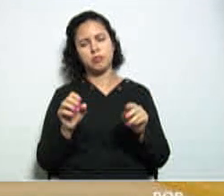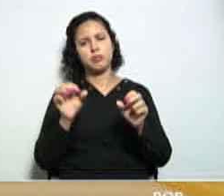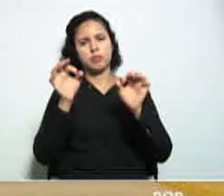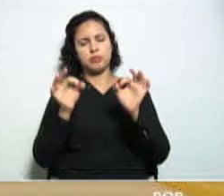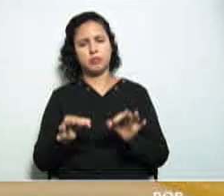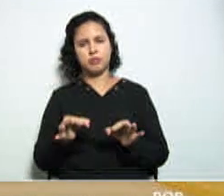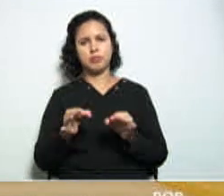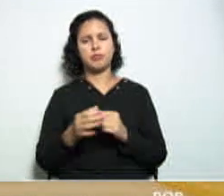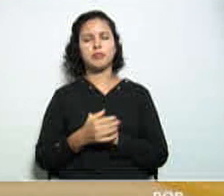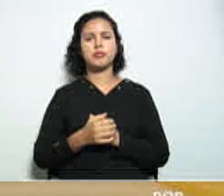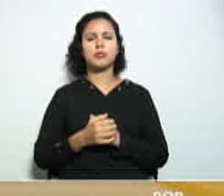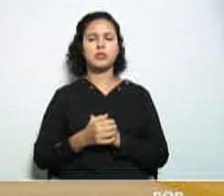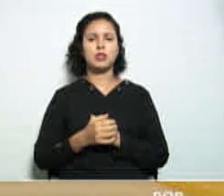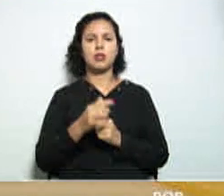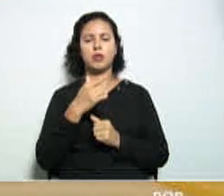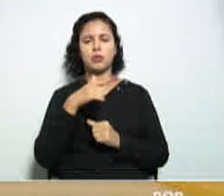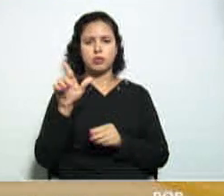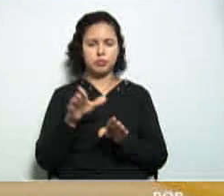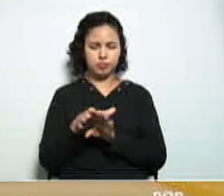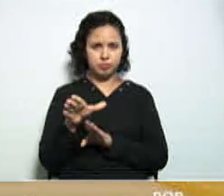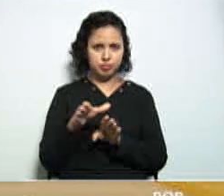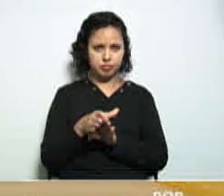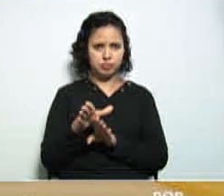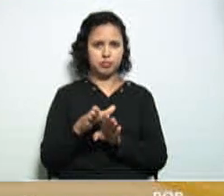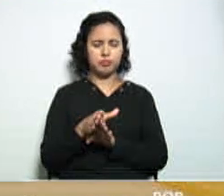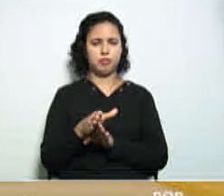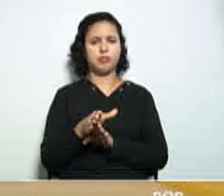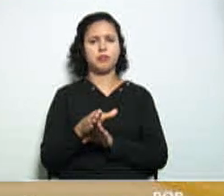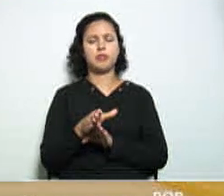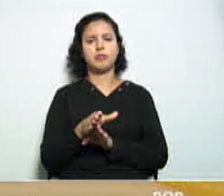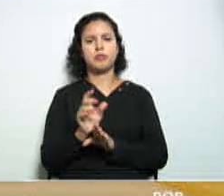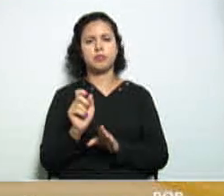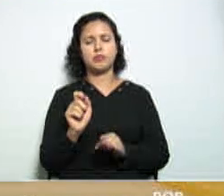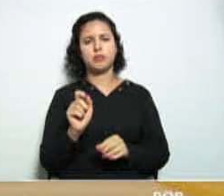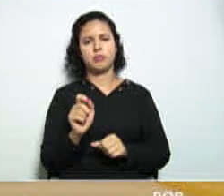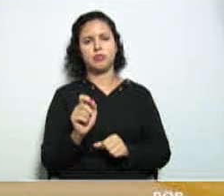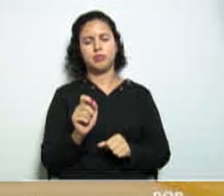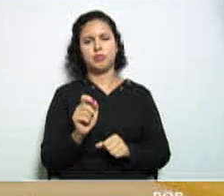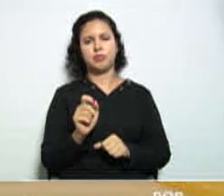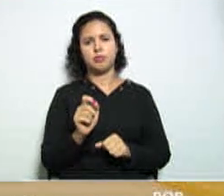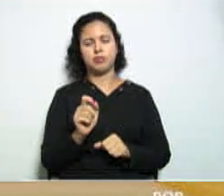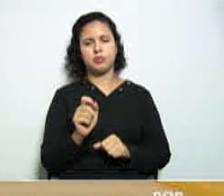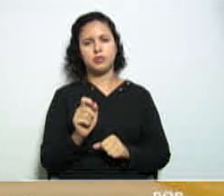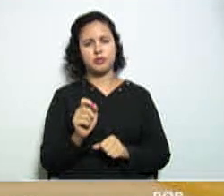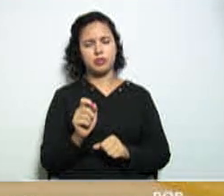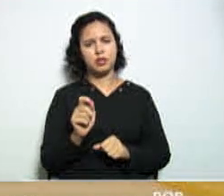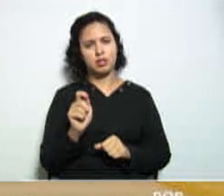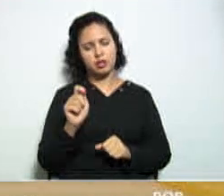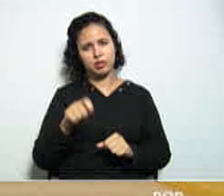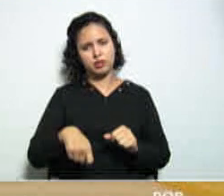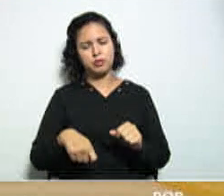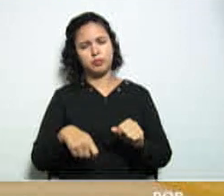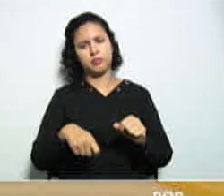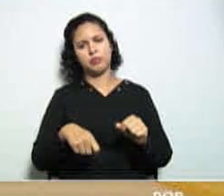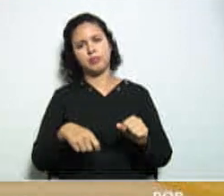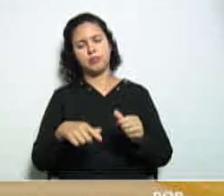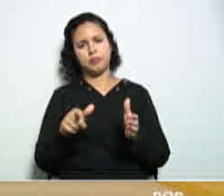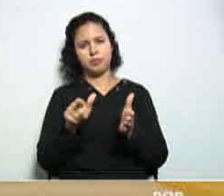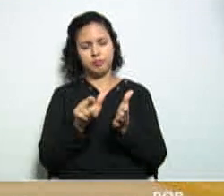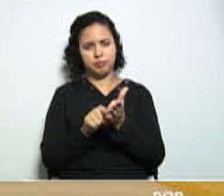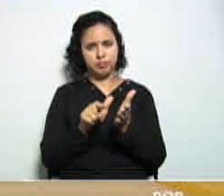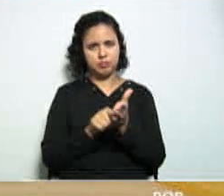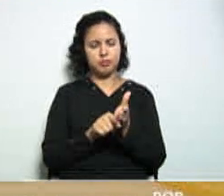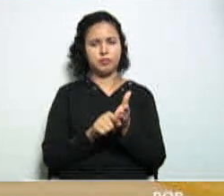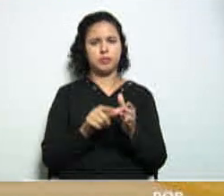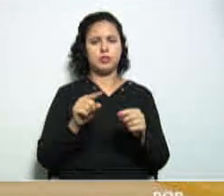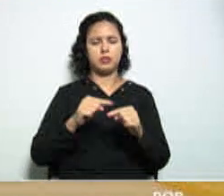realizada. As outras orientações com relação à norma da ABNT condizem com o tamanho da fonte,